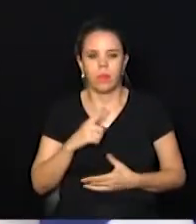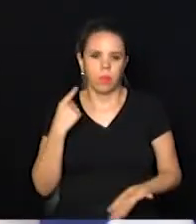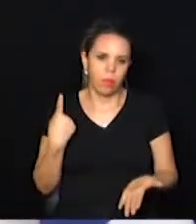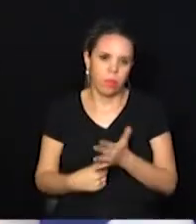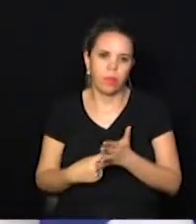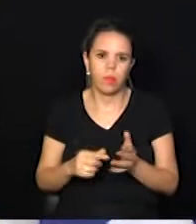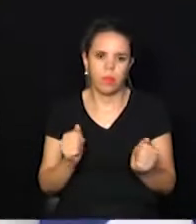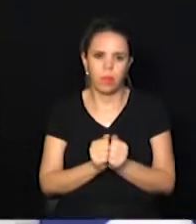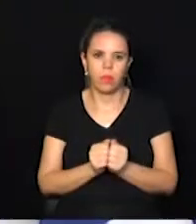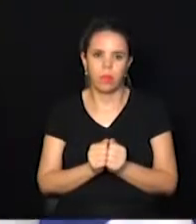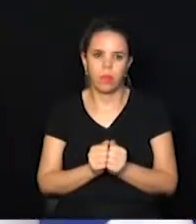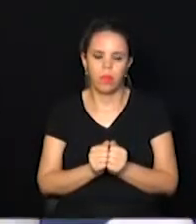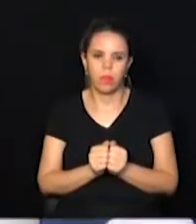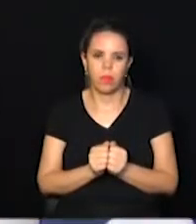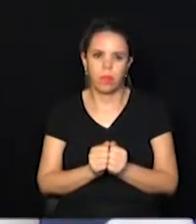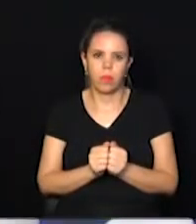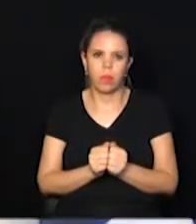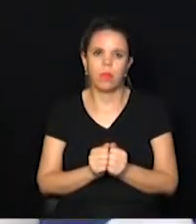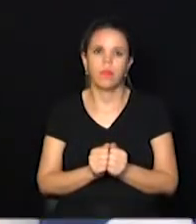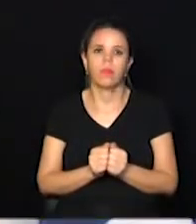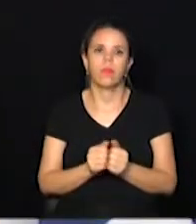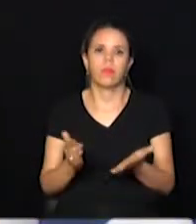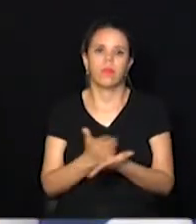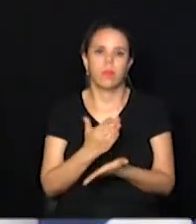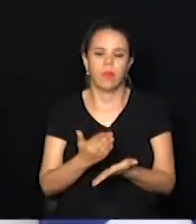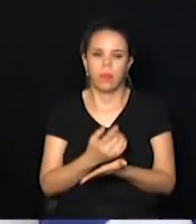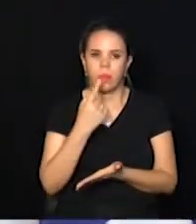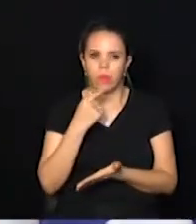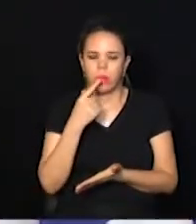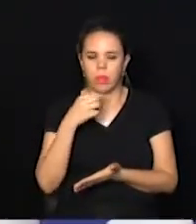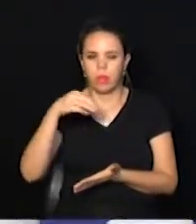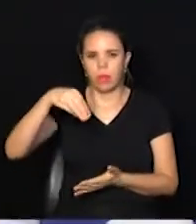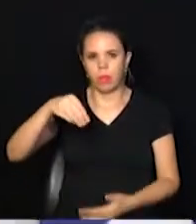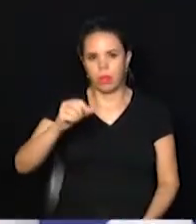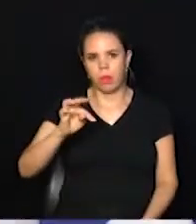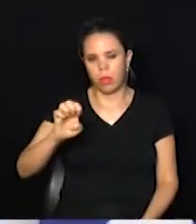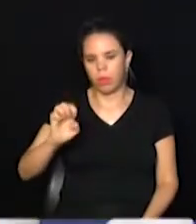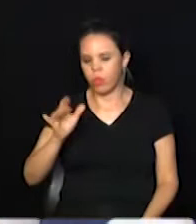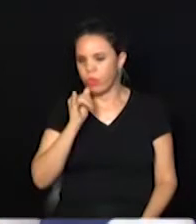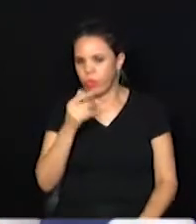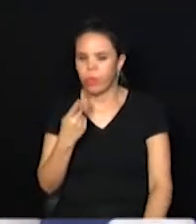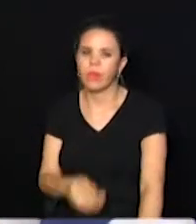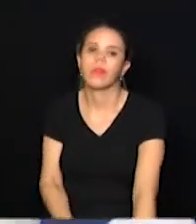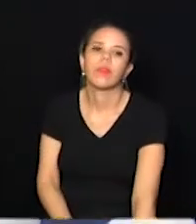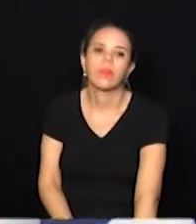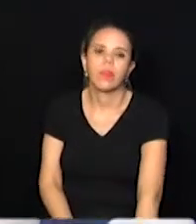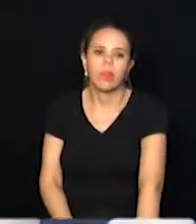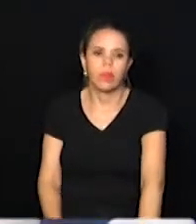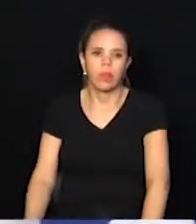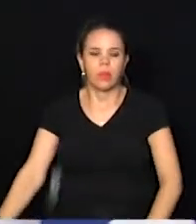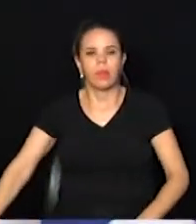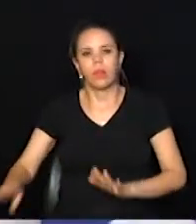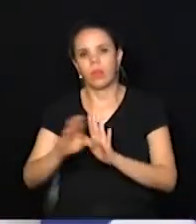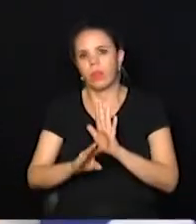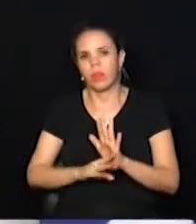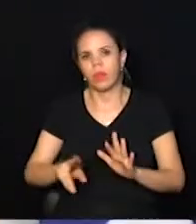comprometemos juntos, com o caderno vermelho que o Mariante já citou, porque foi um programa que não foi